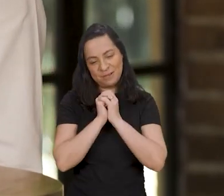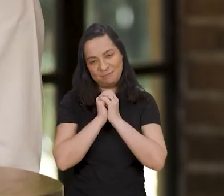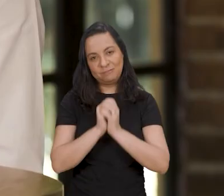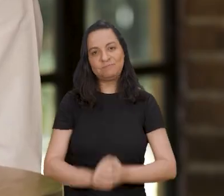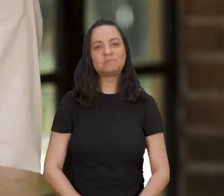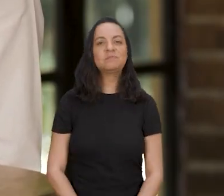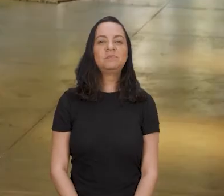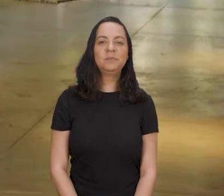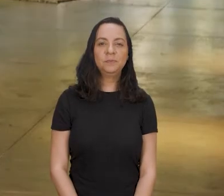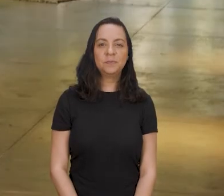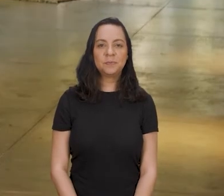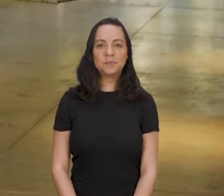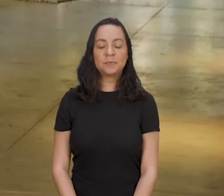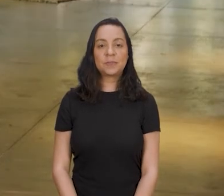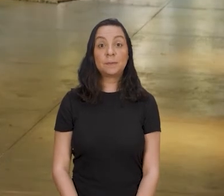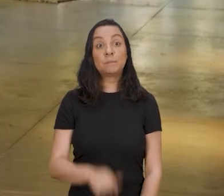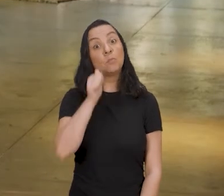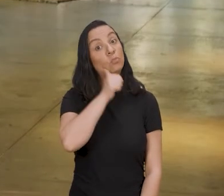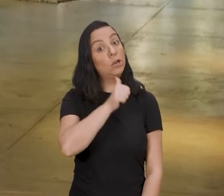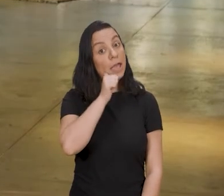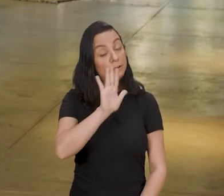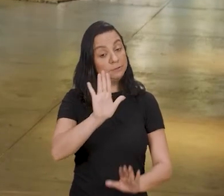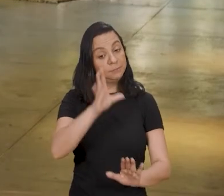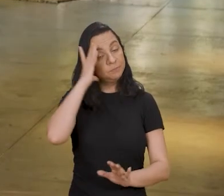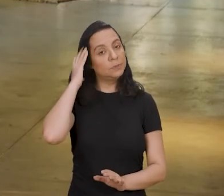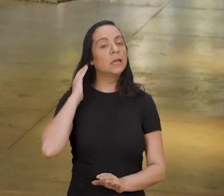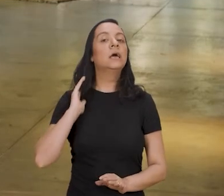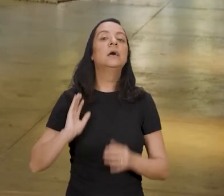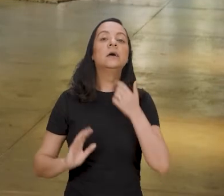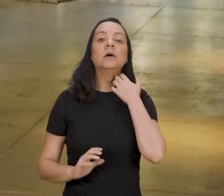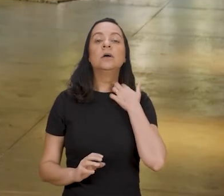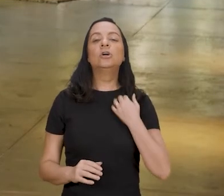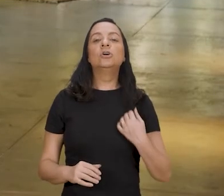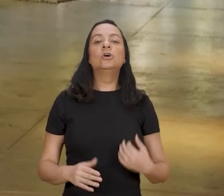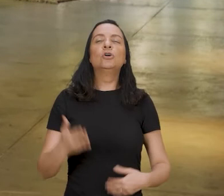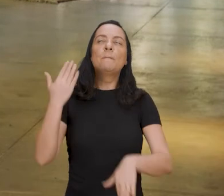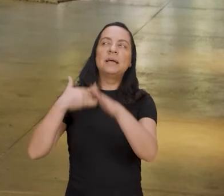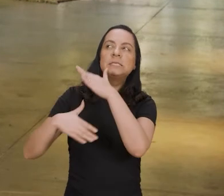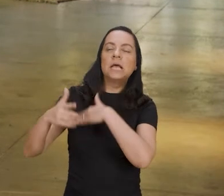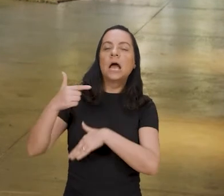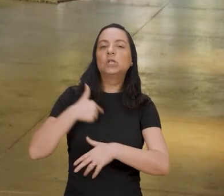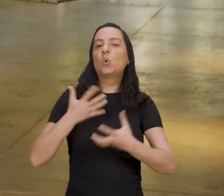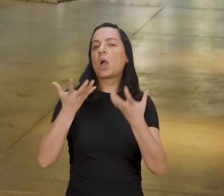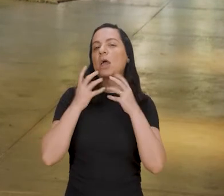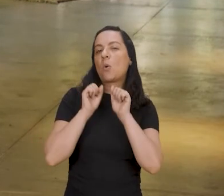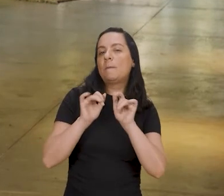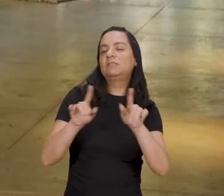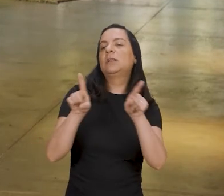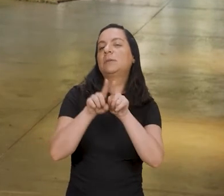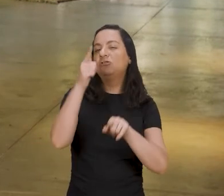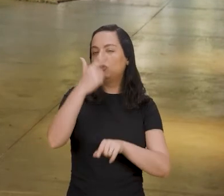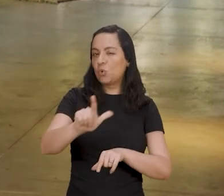para todos sempre. Meninas, assim como no ano passado, eu também quero compartilhar com